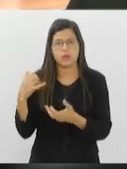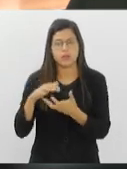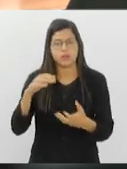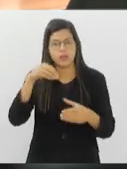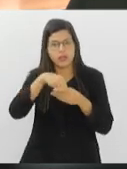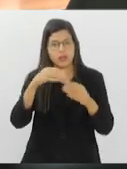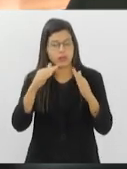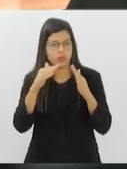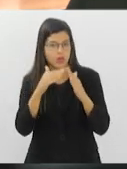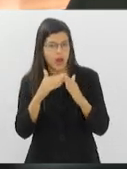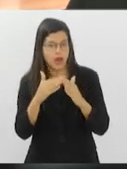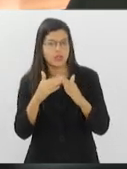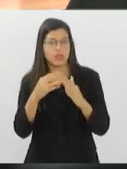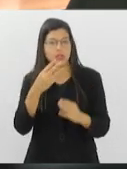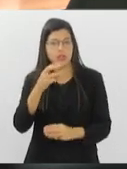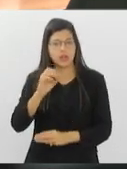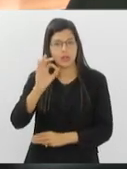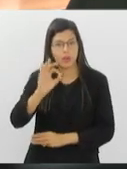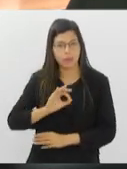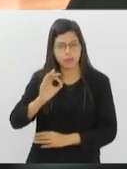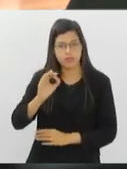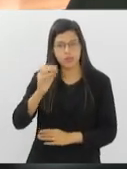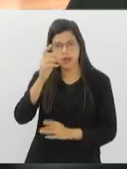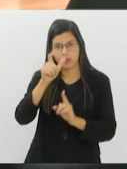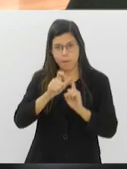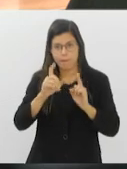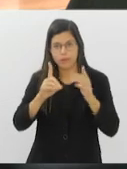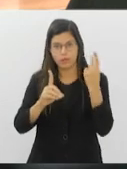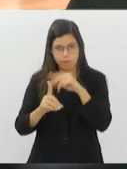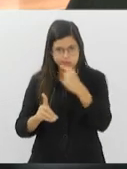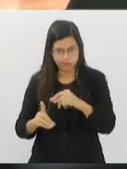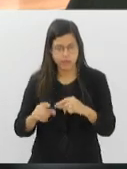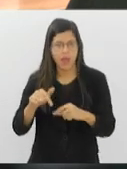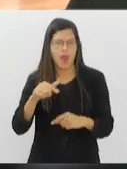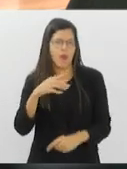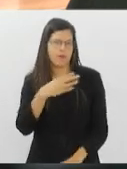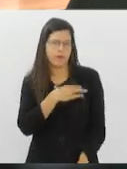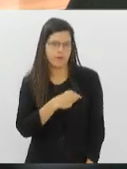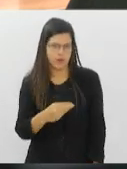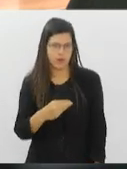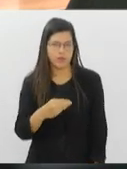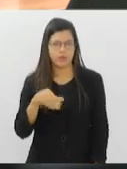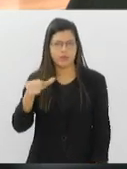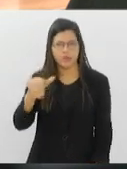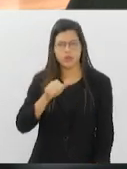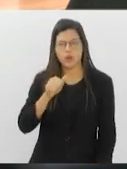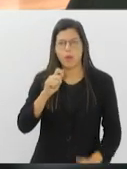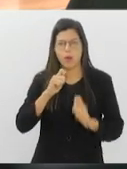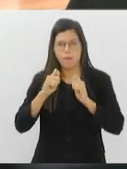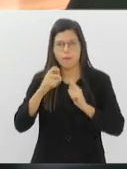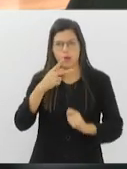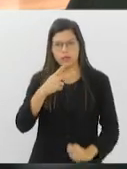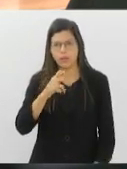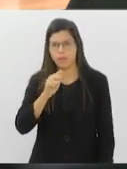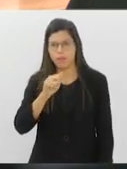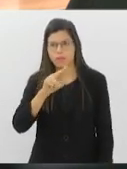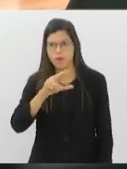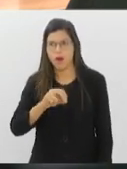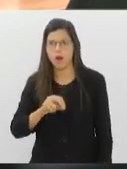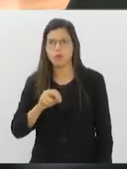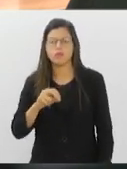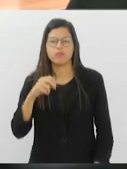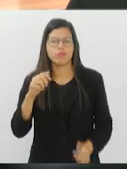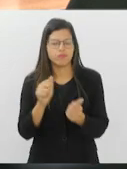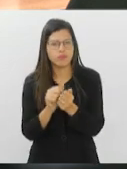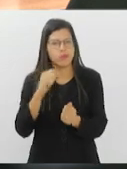e 30% desses agressores são os próprios filhos? Eu vou chamar o repórter Paulo Vitor Viviani, que está com uma advogada